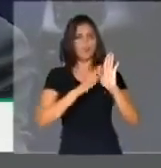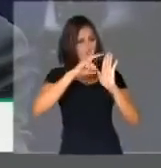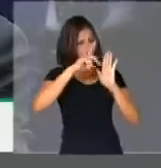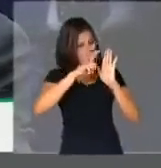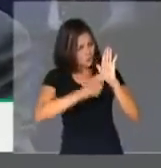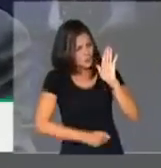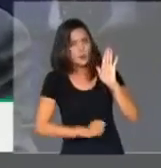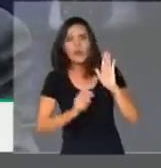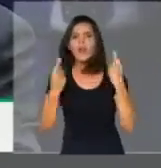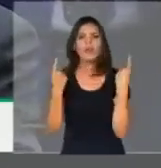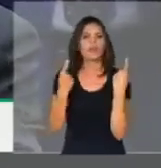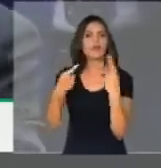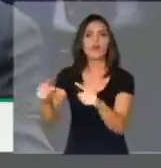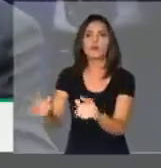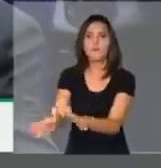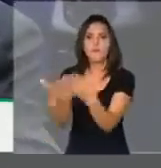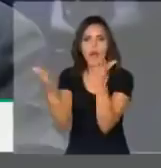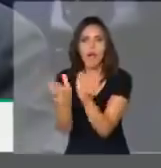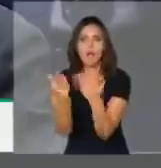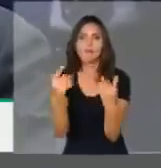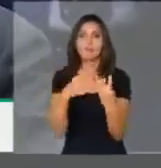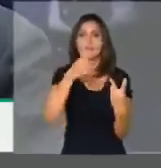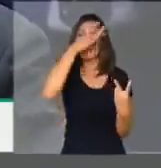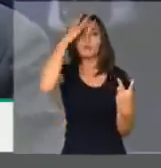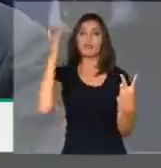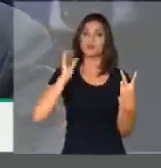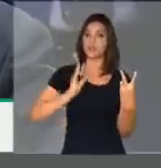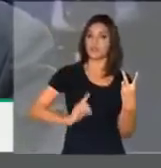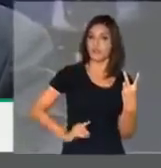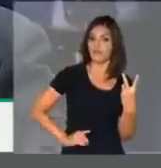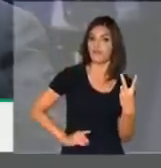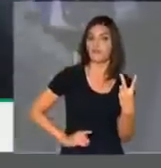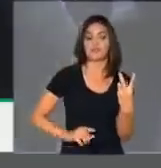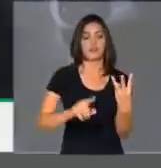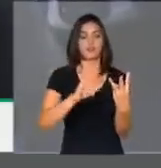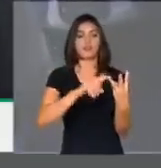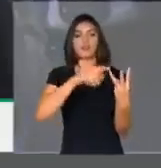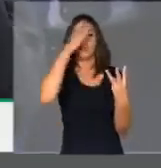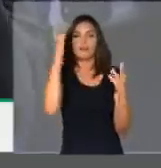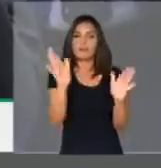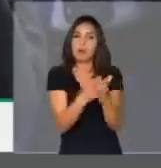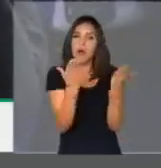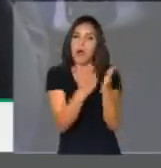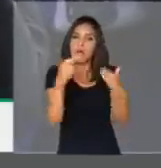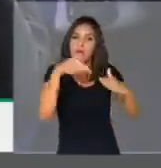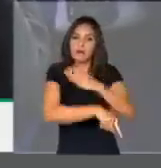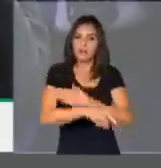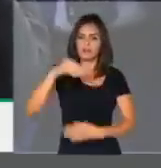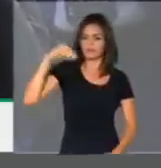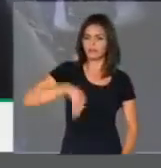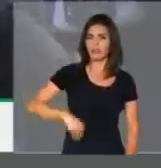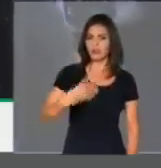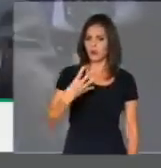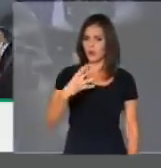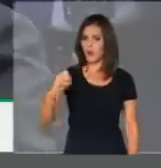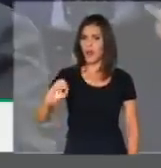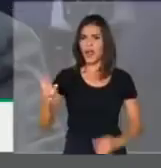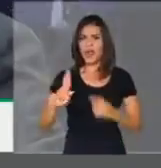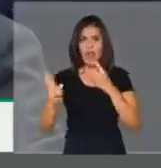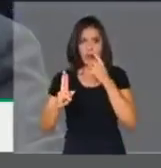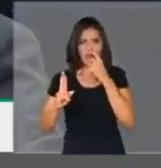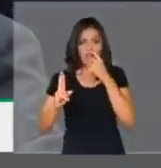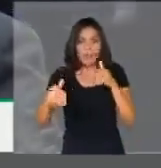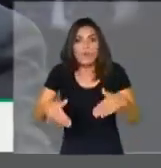de deficiência, os que estão na faixa de miséria, que para receber R$400, mesmo